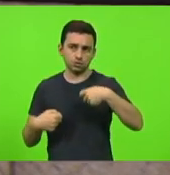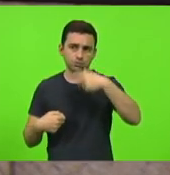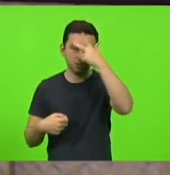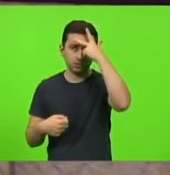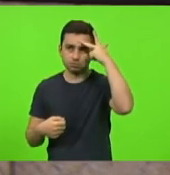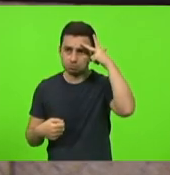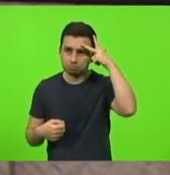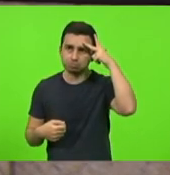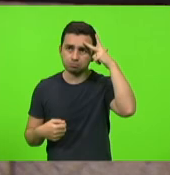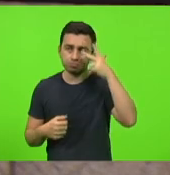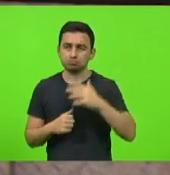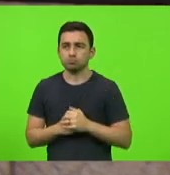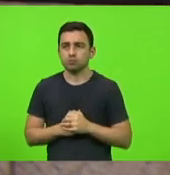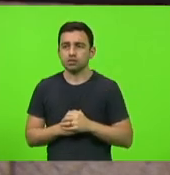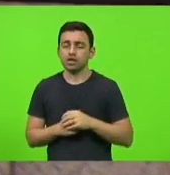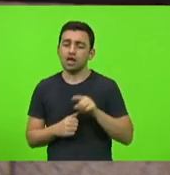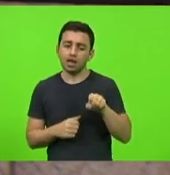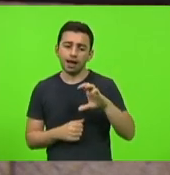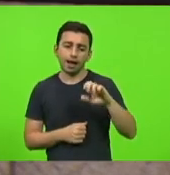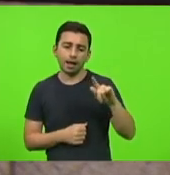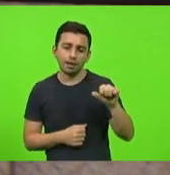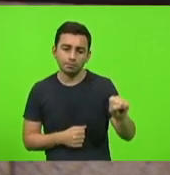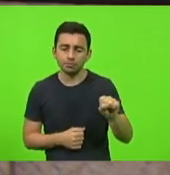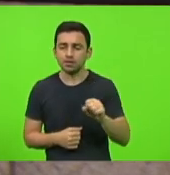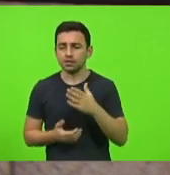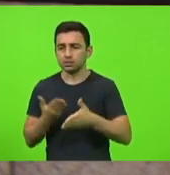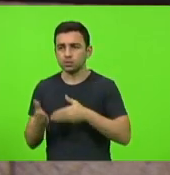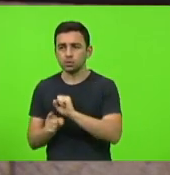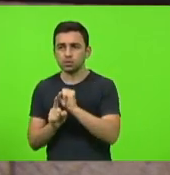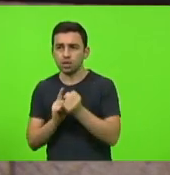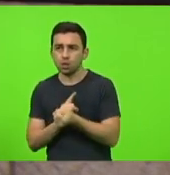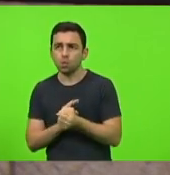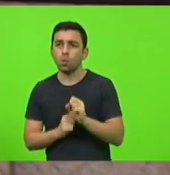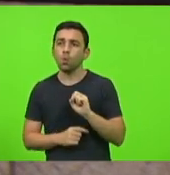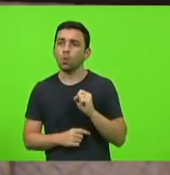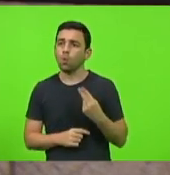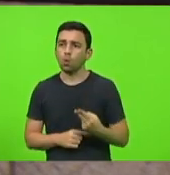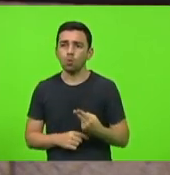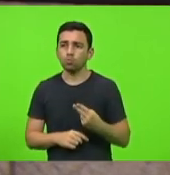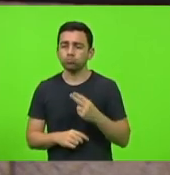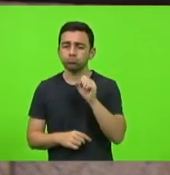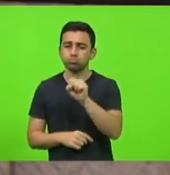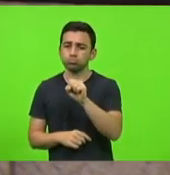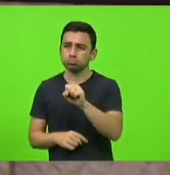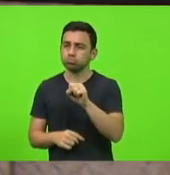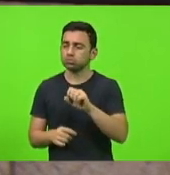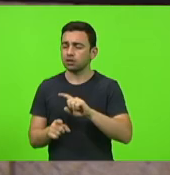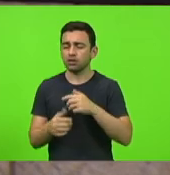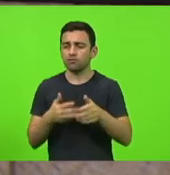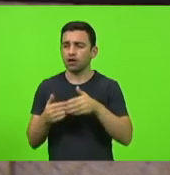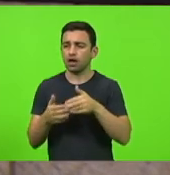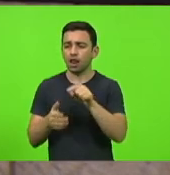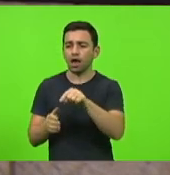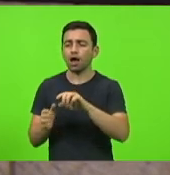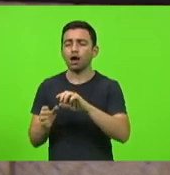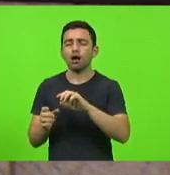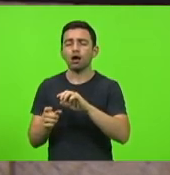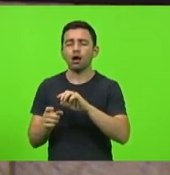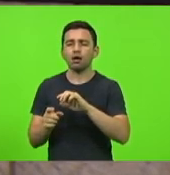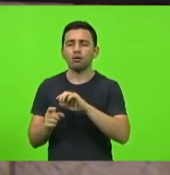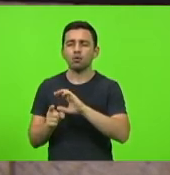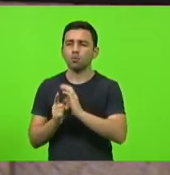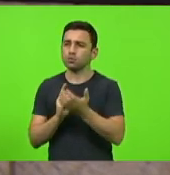CAPS, seja através da assistência social do seu município, ou batendo a porta da comunidade terapêutica. Porque chega final de semana, o CAPS está